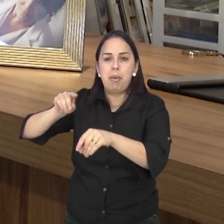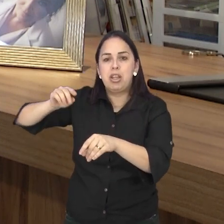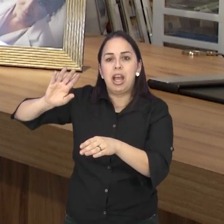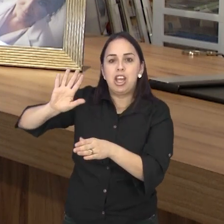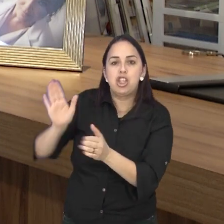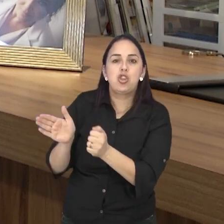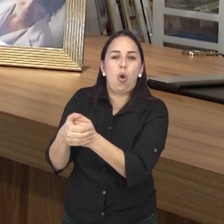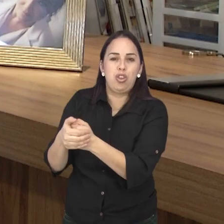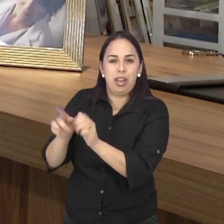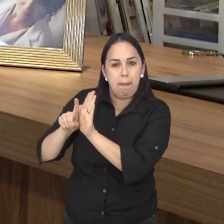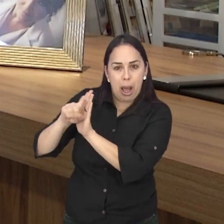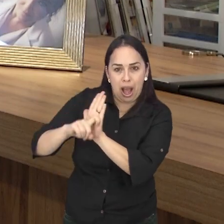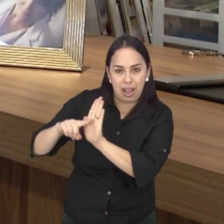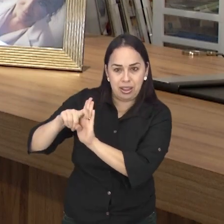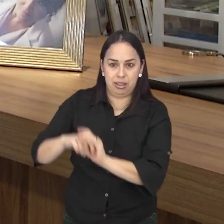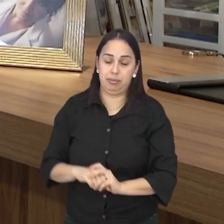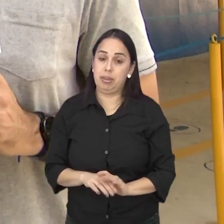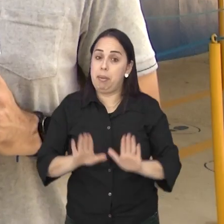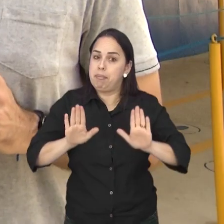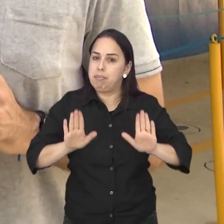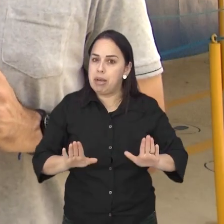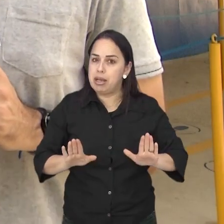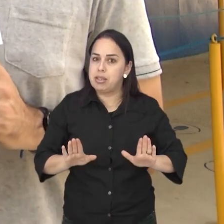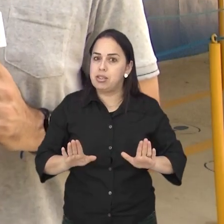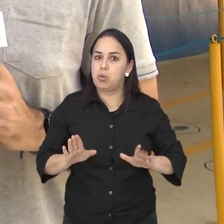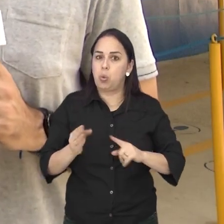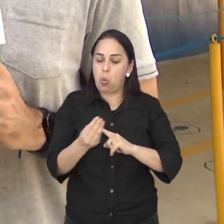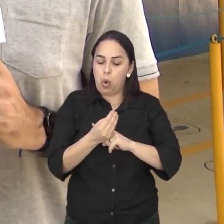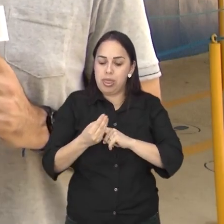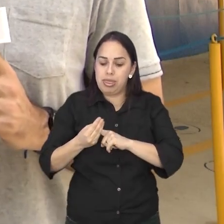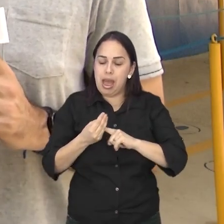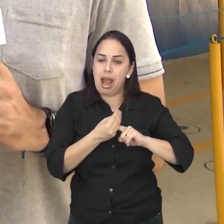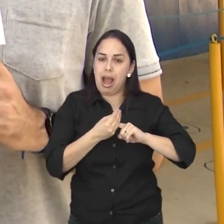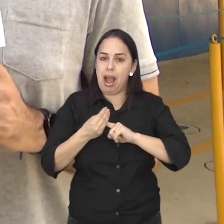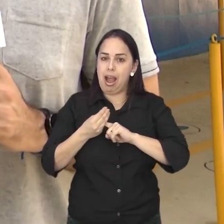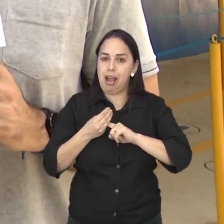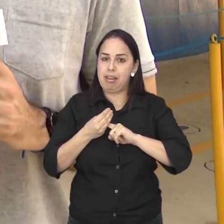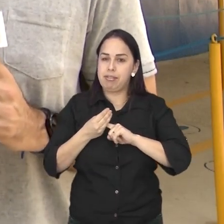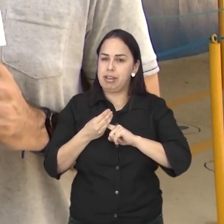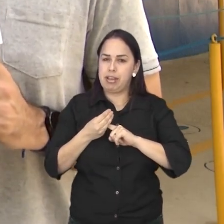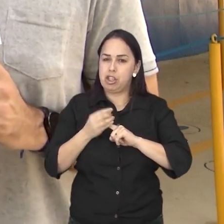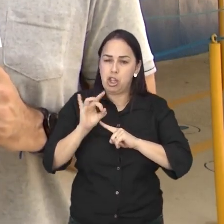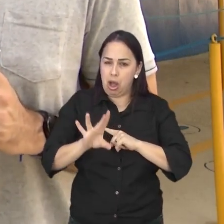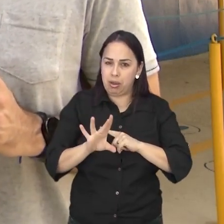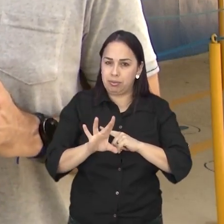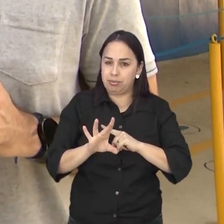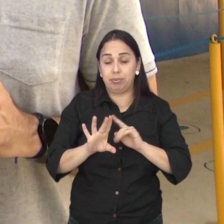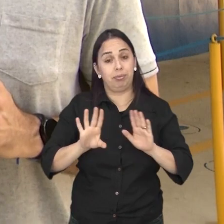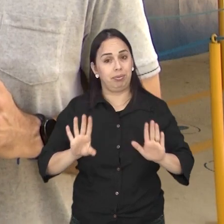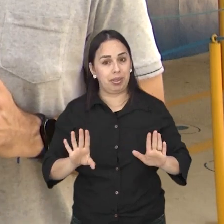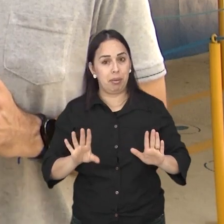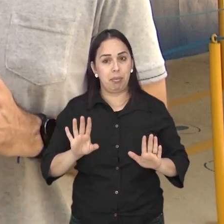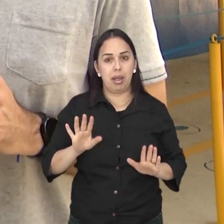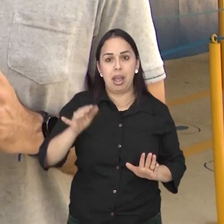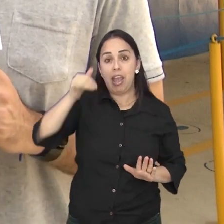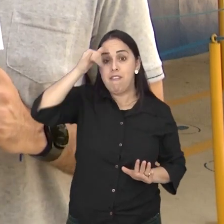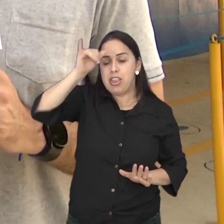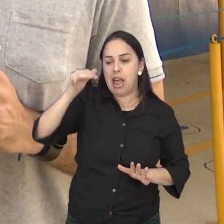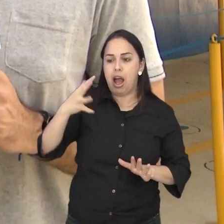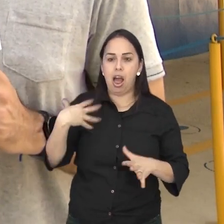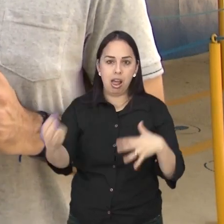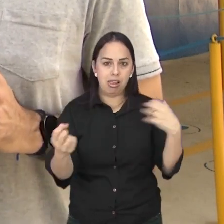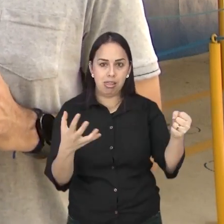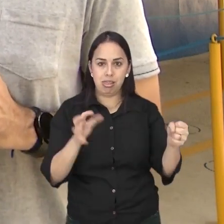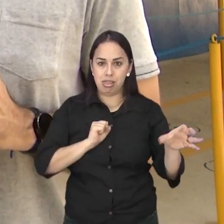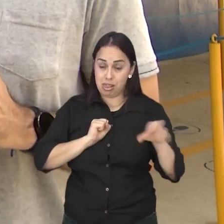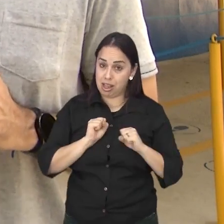podem estar ali e contaminar a pessoa. Mas nem sempre os cuidados individuais com a pele são suficientes. Para evitar o